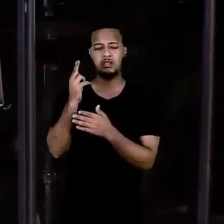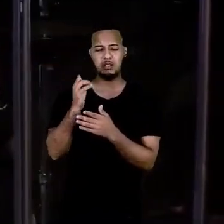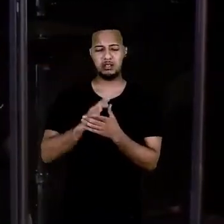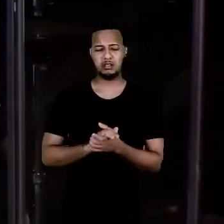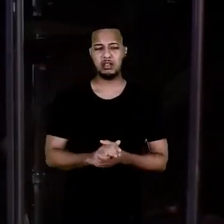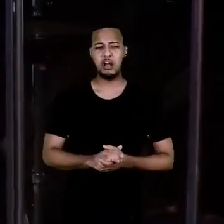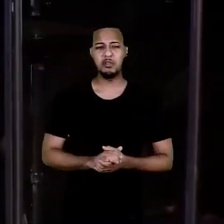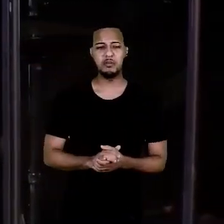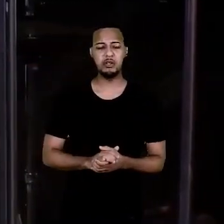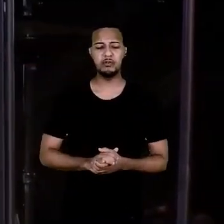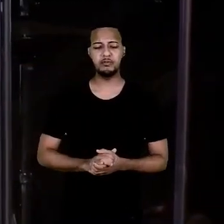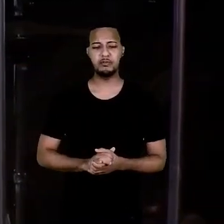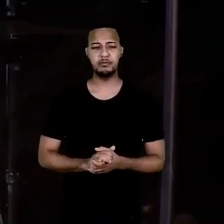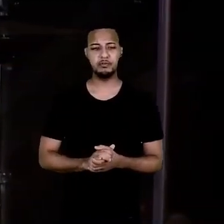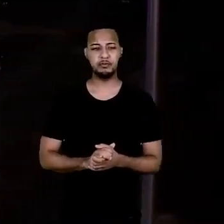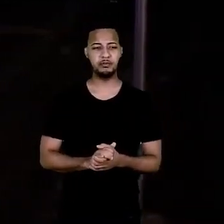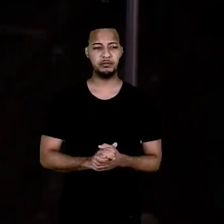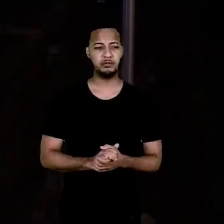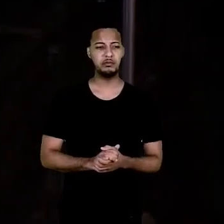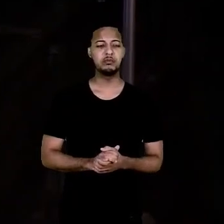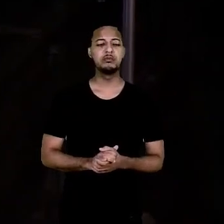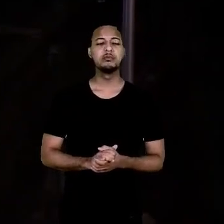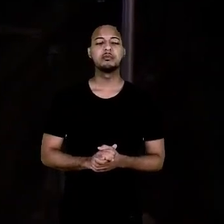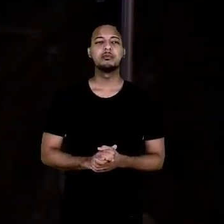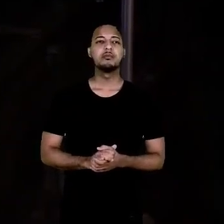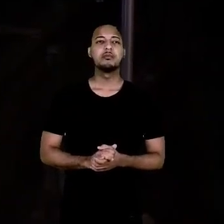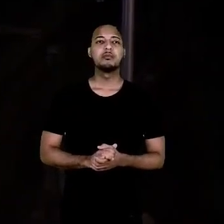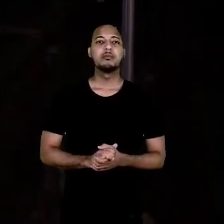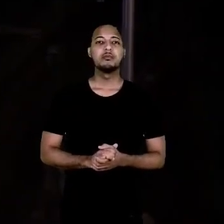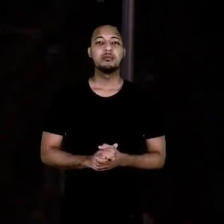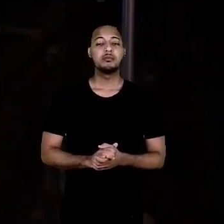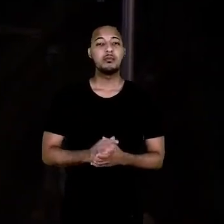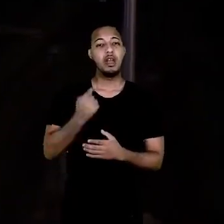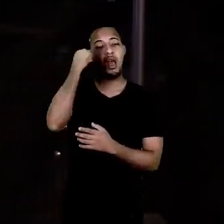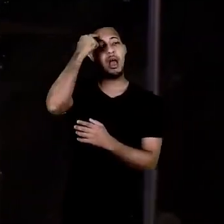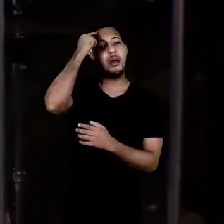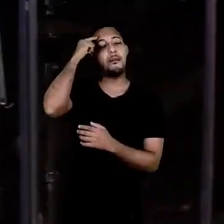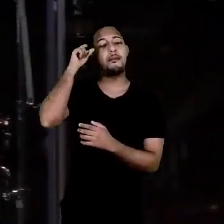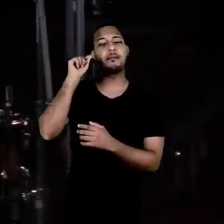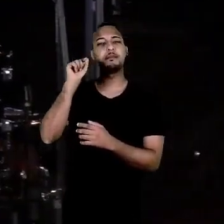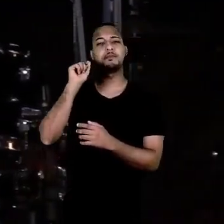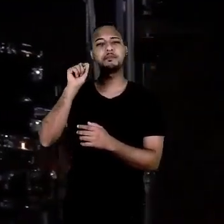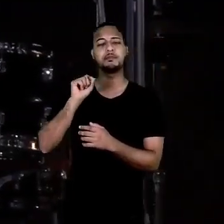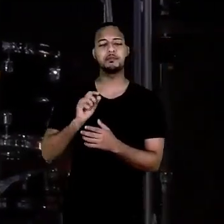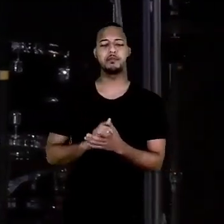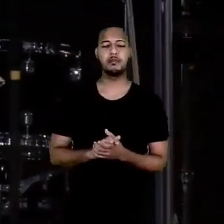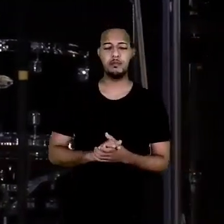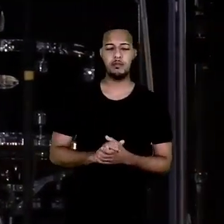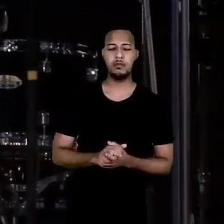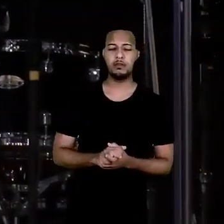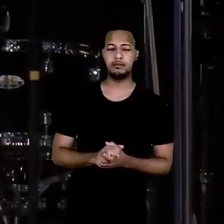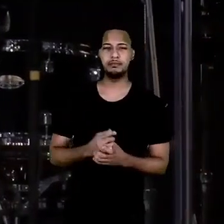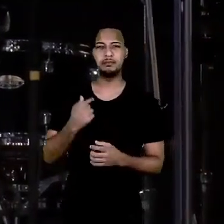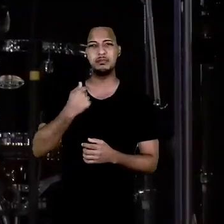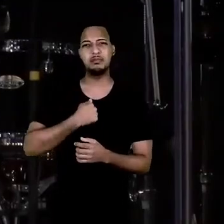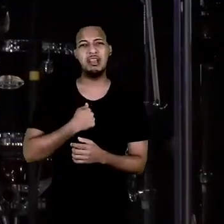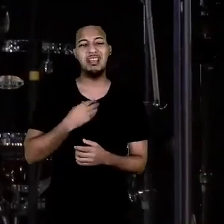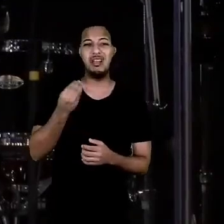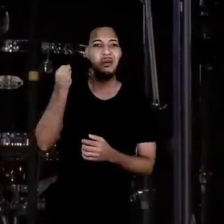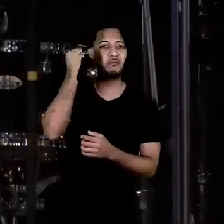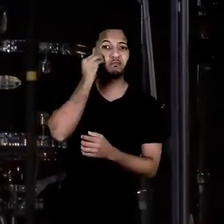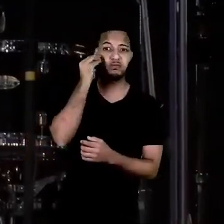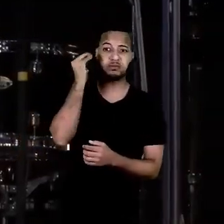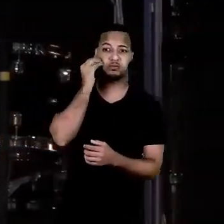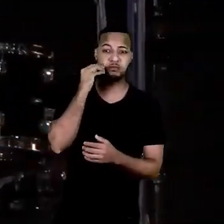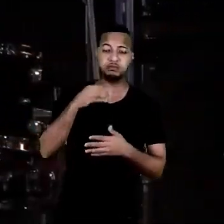que é difícil você sair? Sim ou não? Você pensa assim: rapaz, eu tento de todas as maneiras,